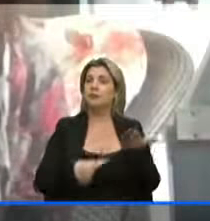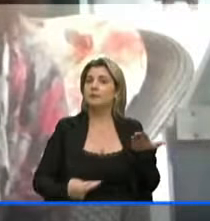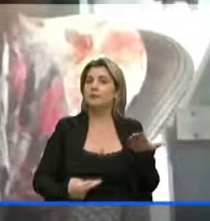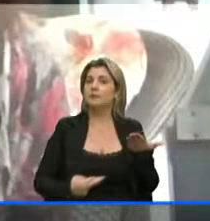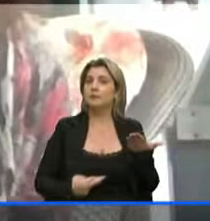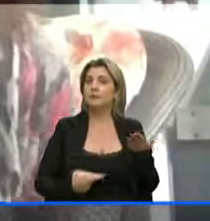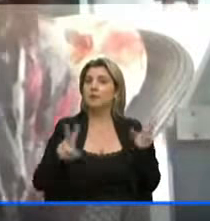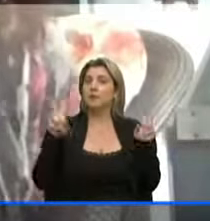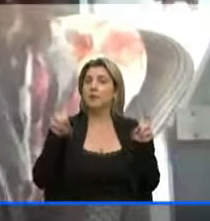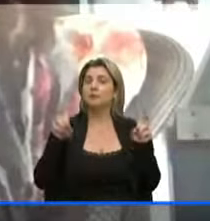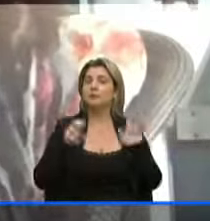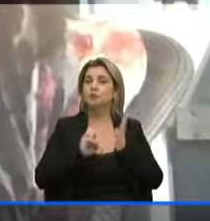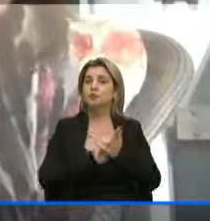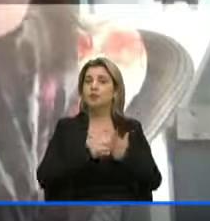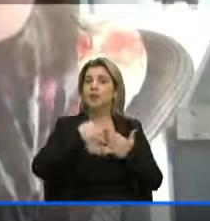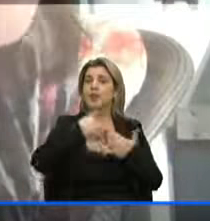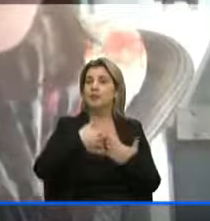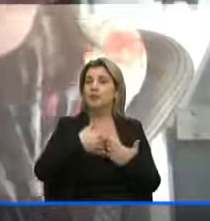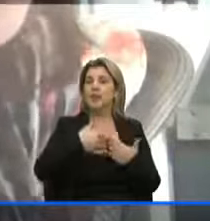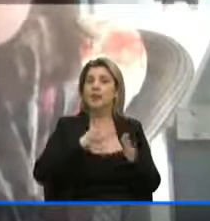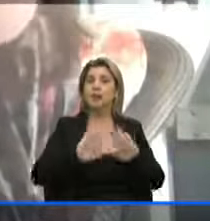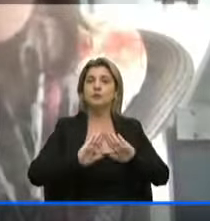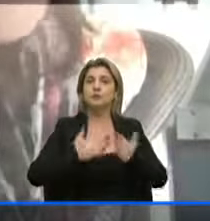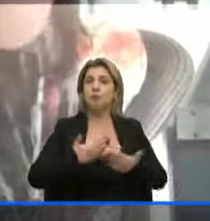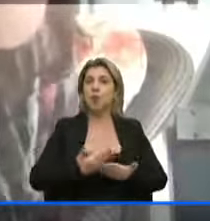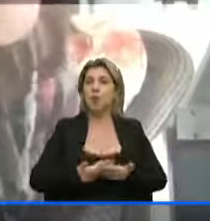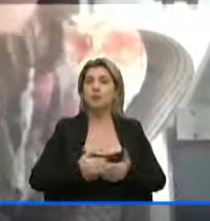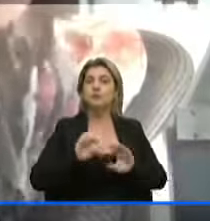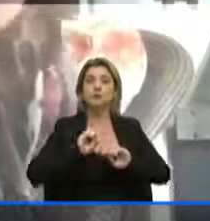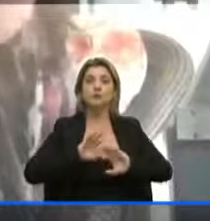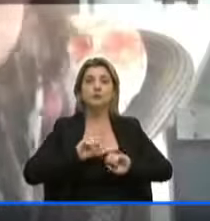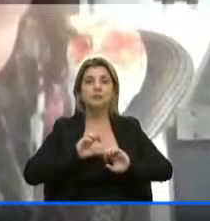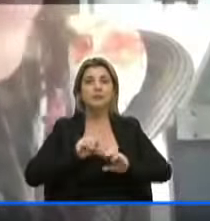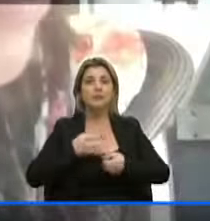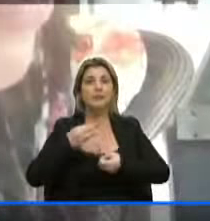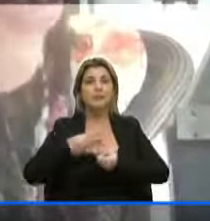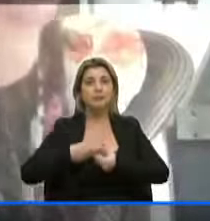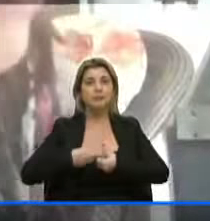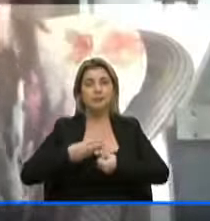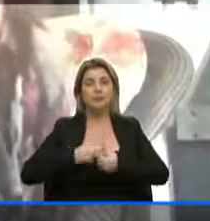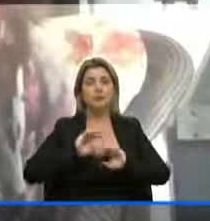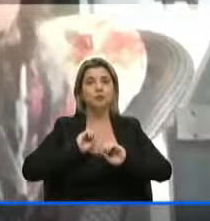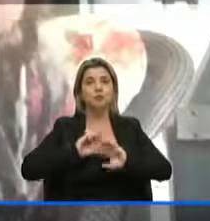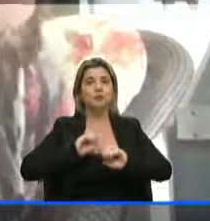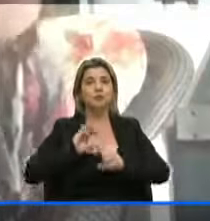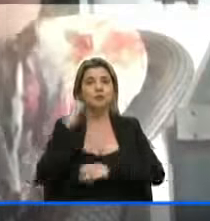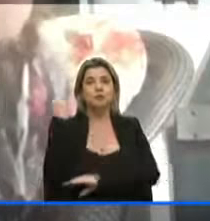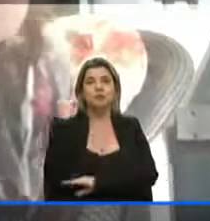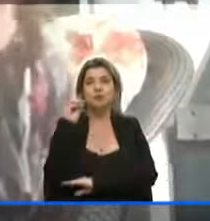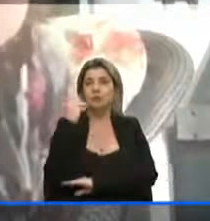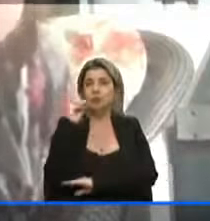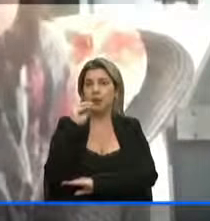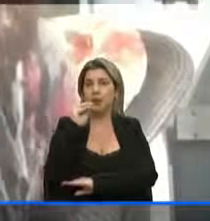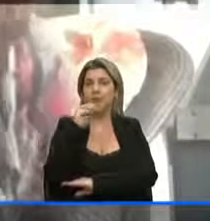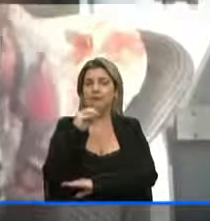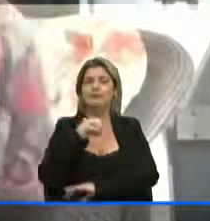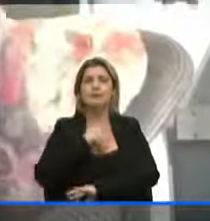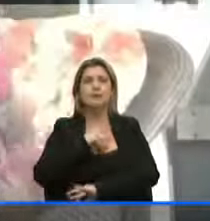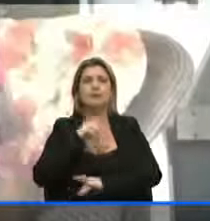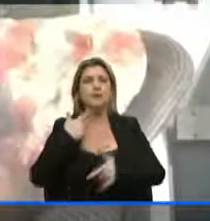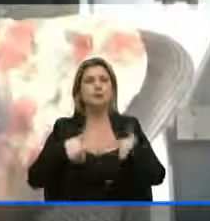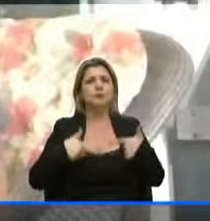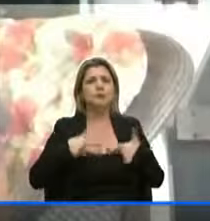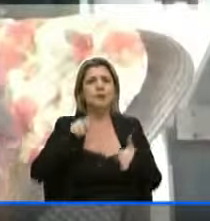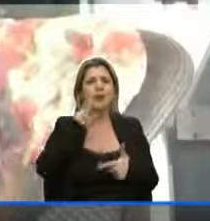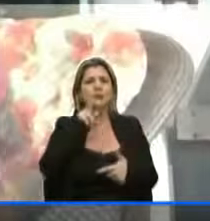os calendários escolares do Sistema de Ensino Municipal de Ensino de Porto Alegre. Há uma demanda muito forte, tanto do